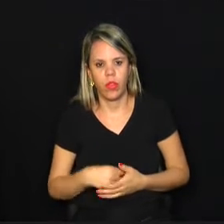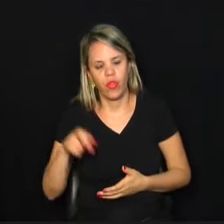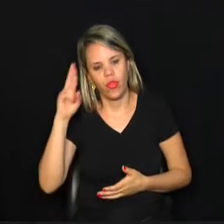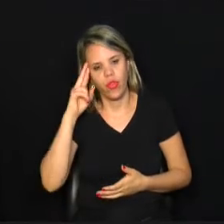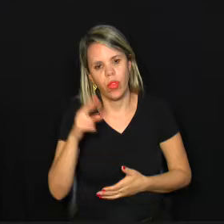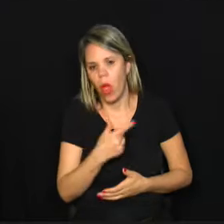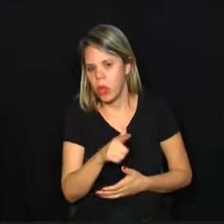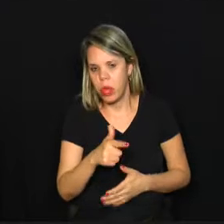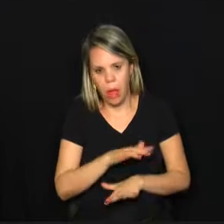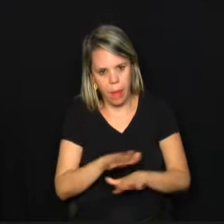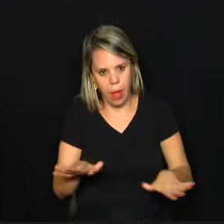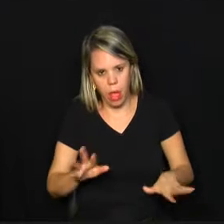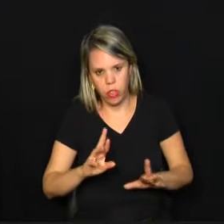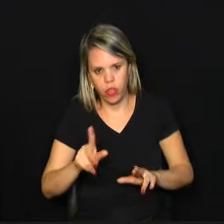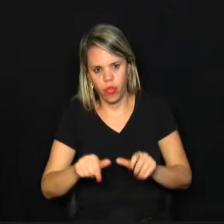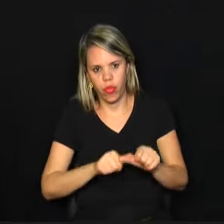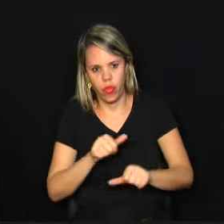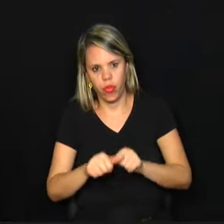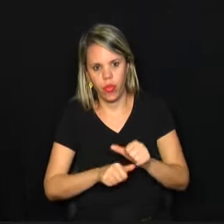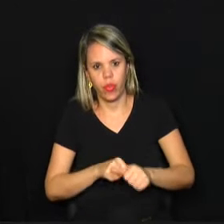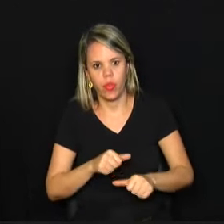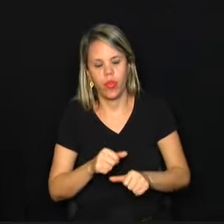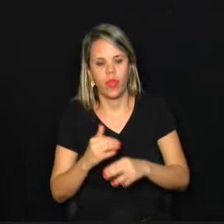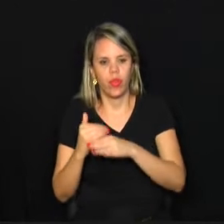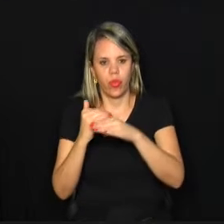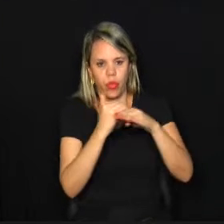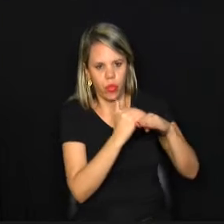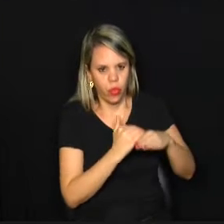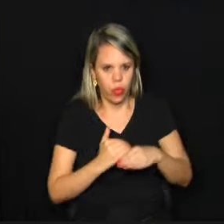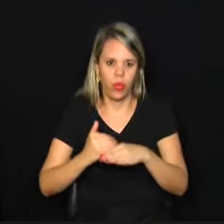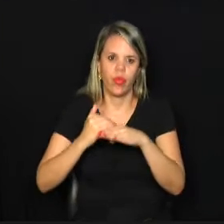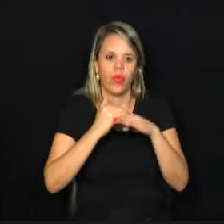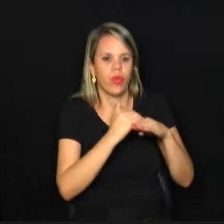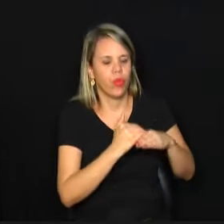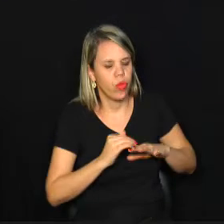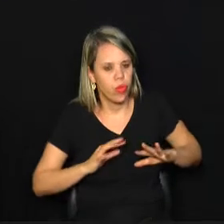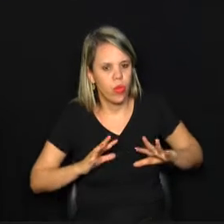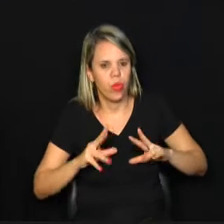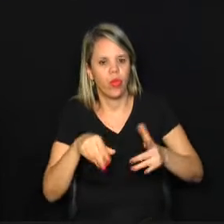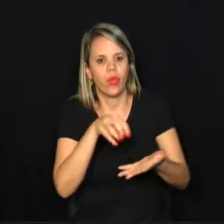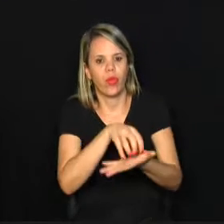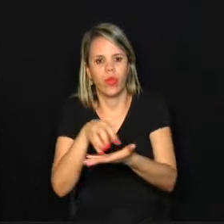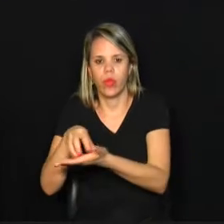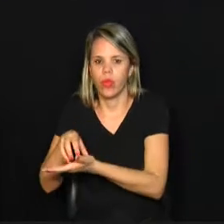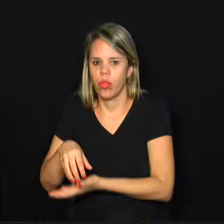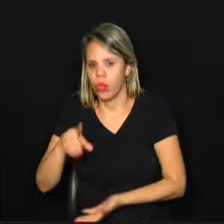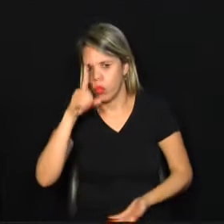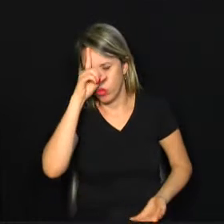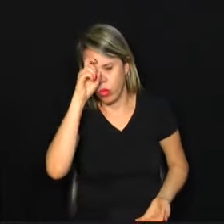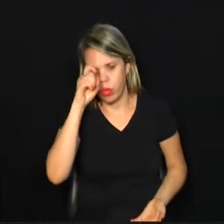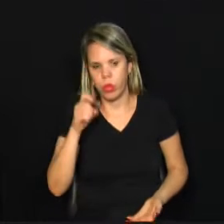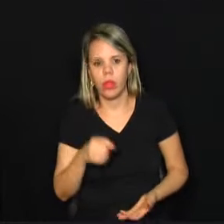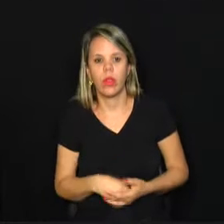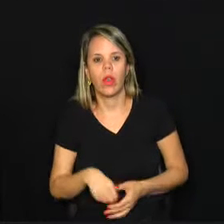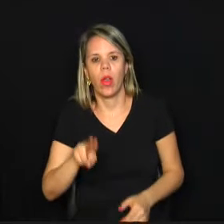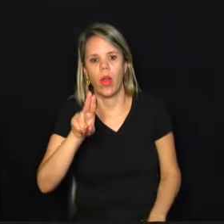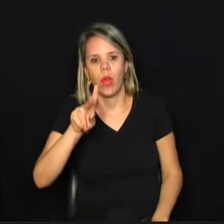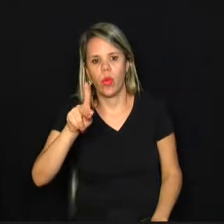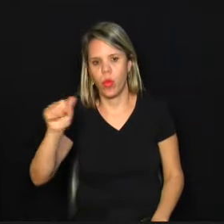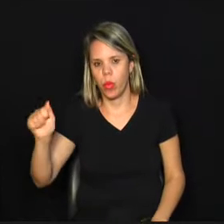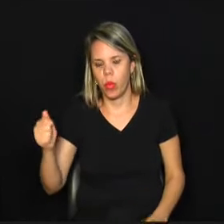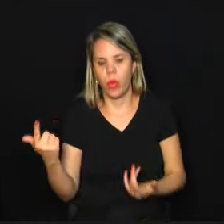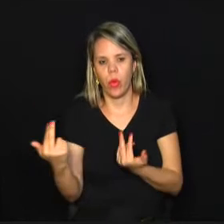hoje não existe lá. E uniformizar a estrutura gerencial em todas as unidades pré-hospitalares, que são as UPAs, e também